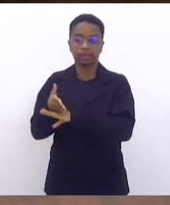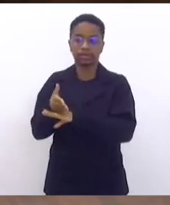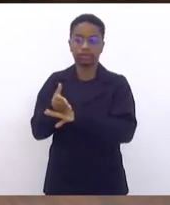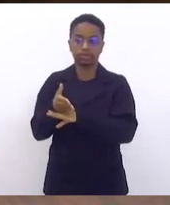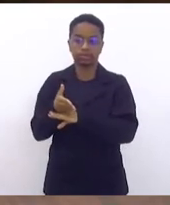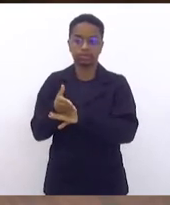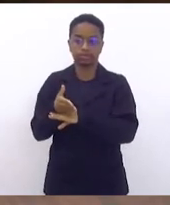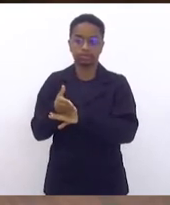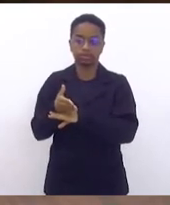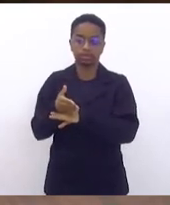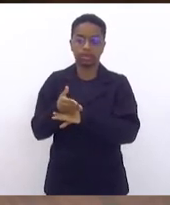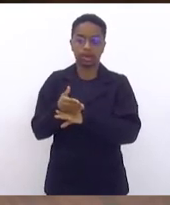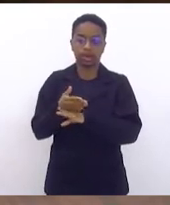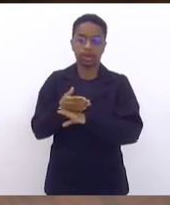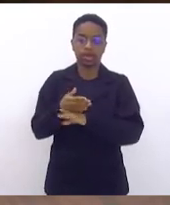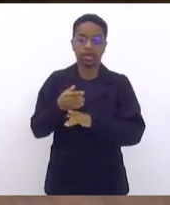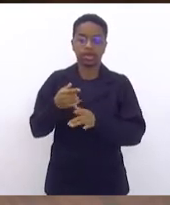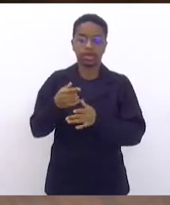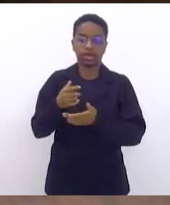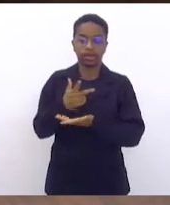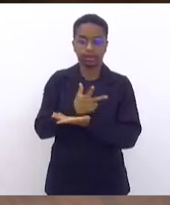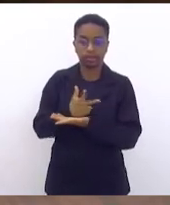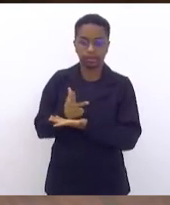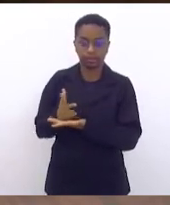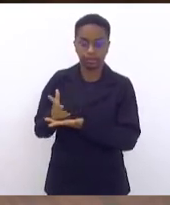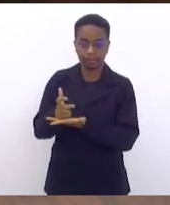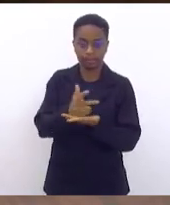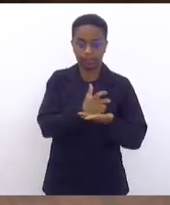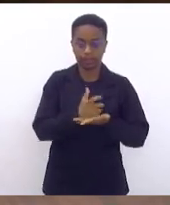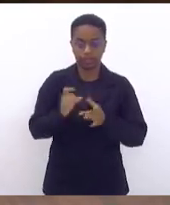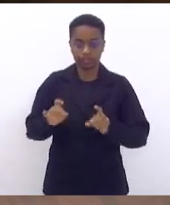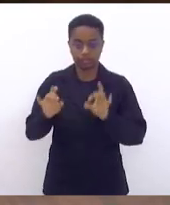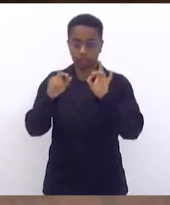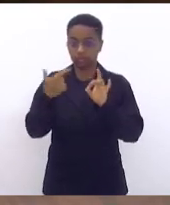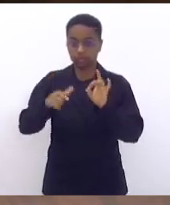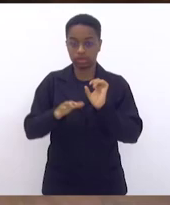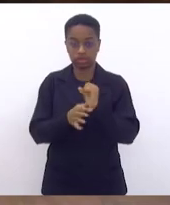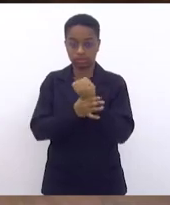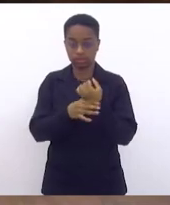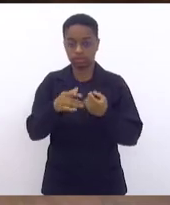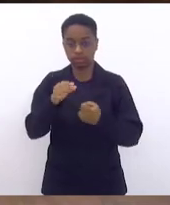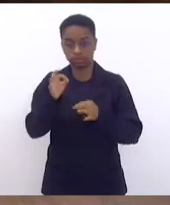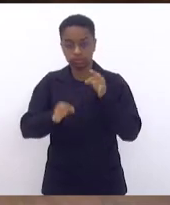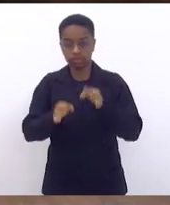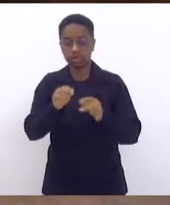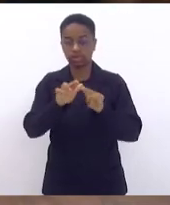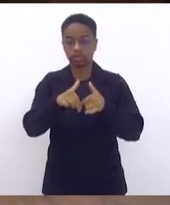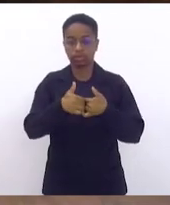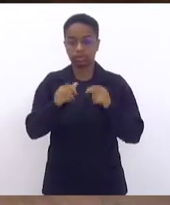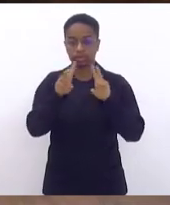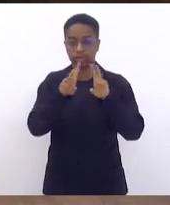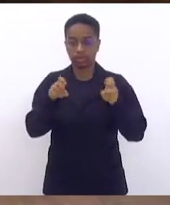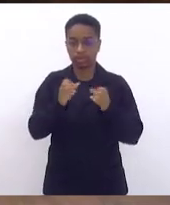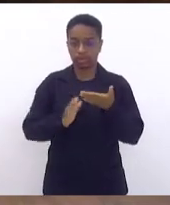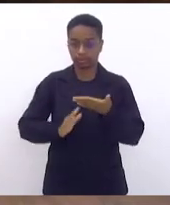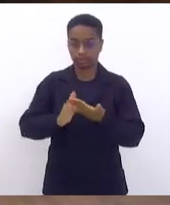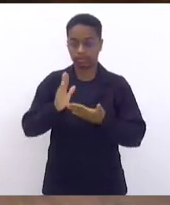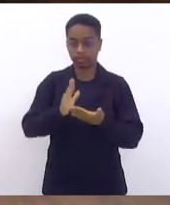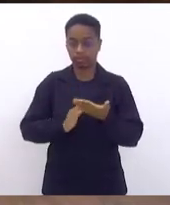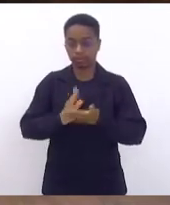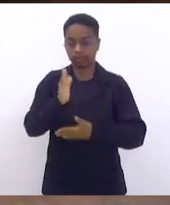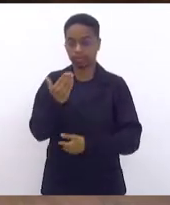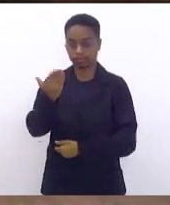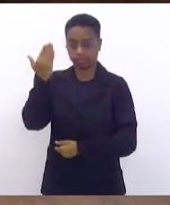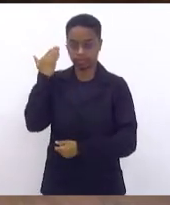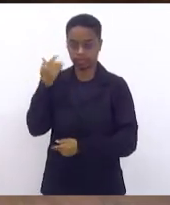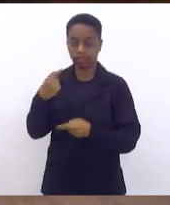dessa tributação especial, elas também não têm hoje garantia jurídica por conta da matéria que foi aprovada lá atrás,